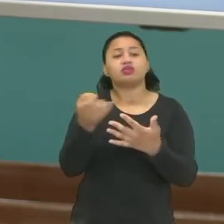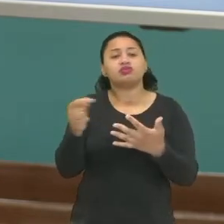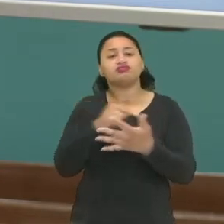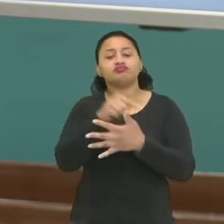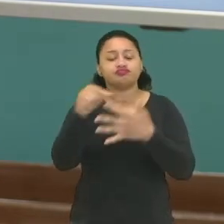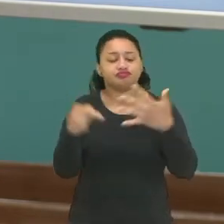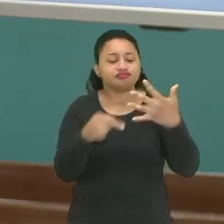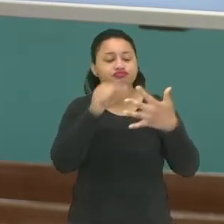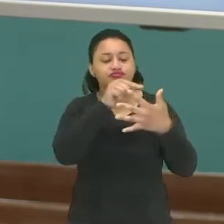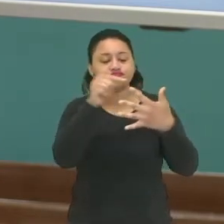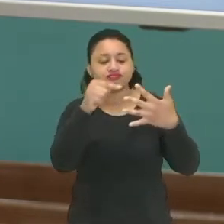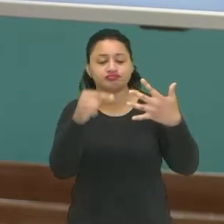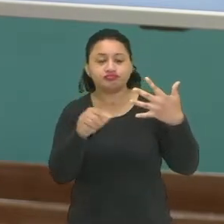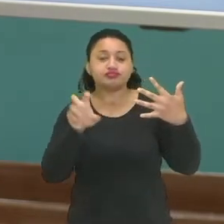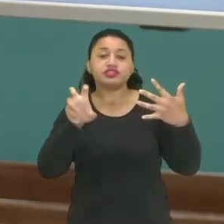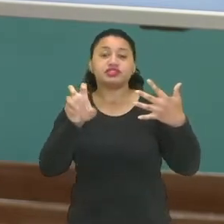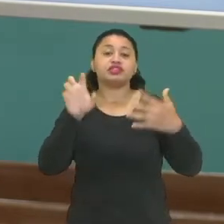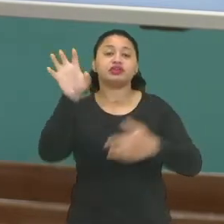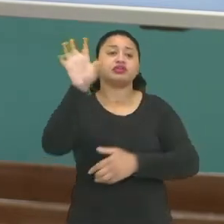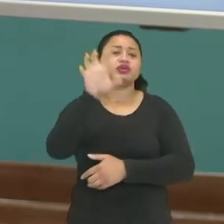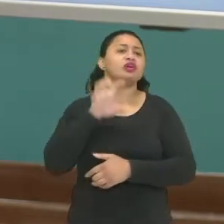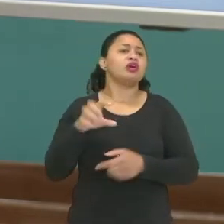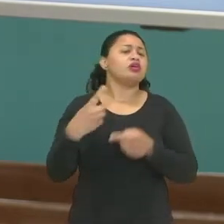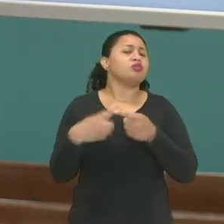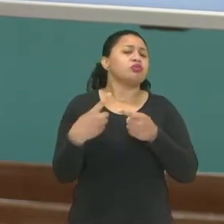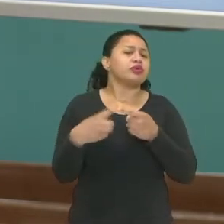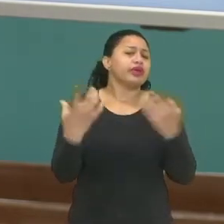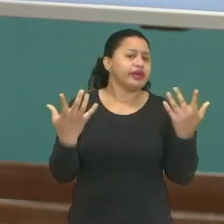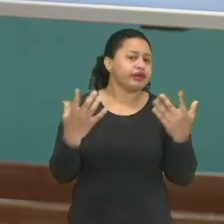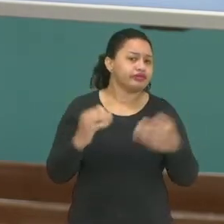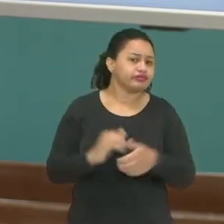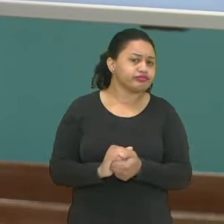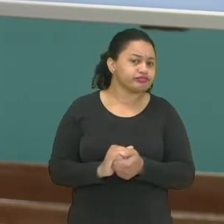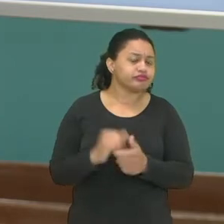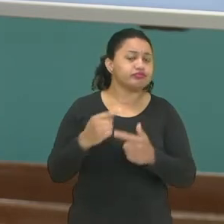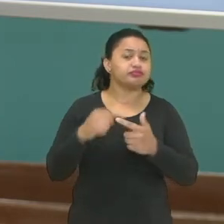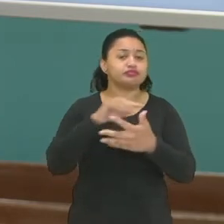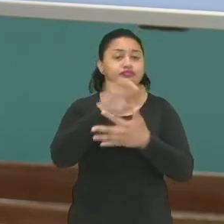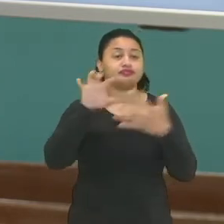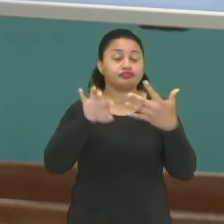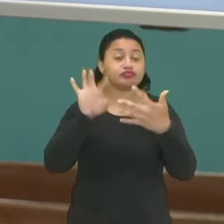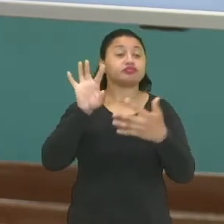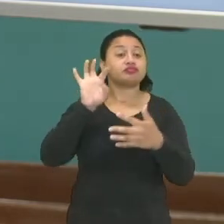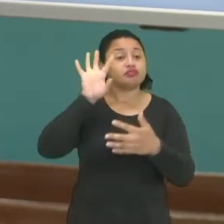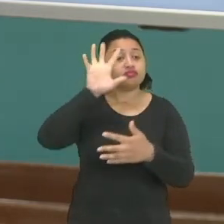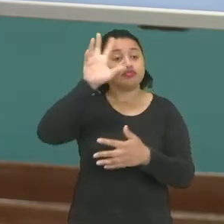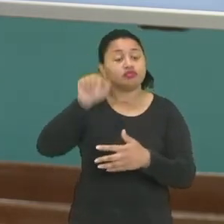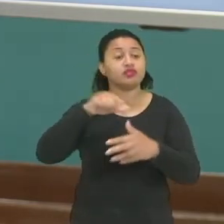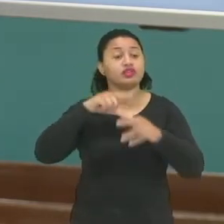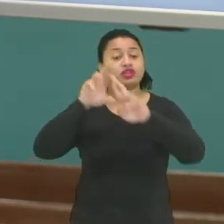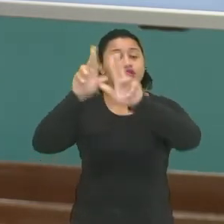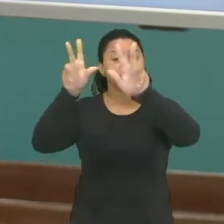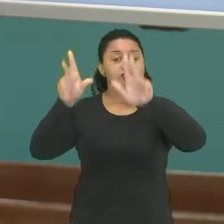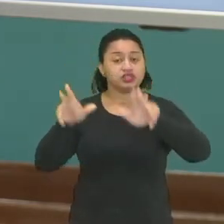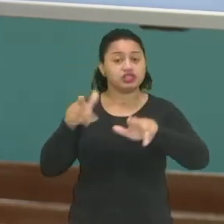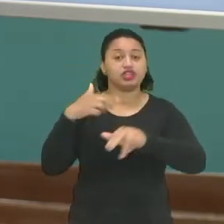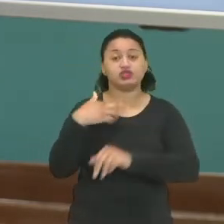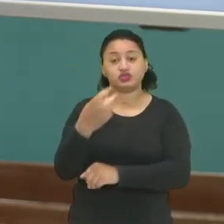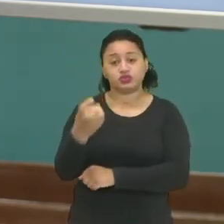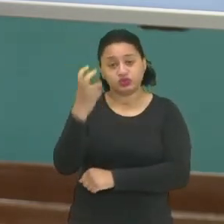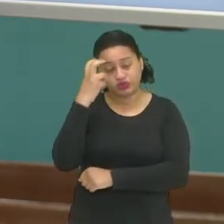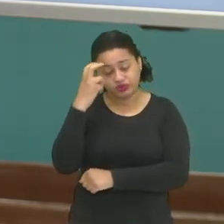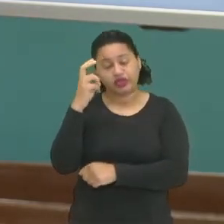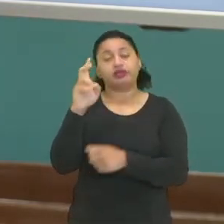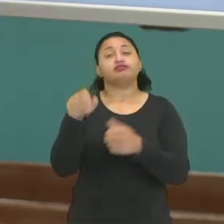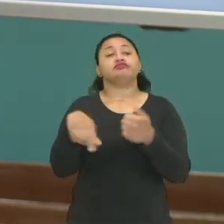5 regiões. Por que tantas regiões? Porque o continente africano ele tem muita diversidade cultural. O